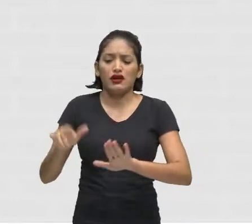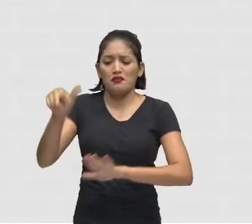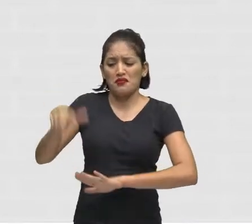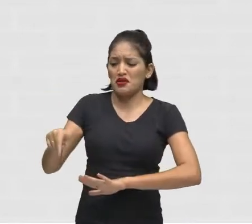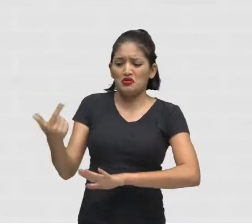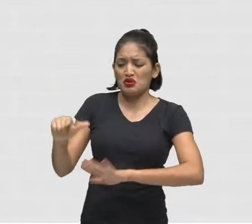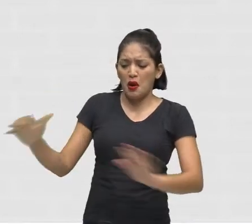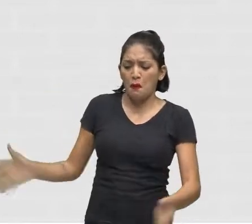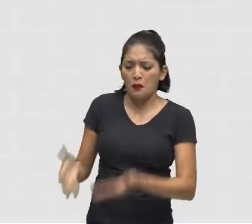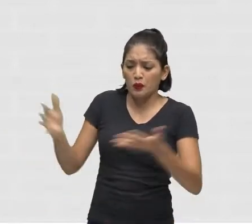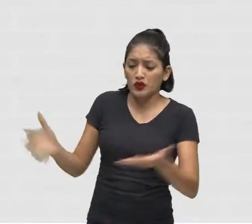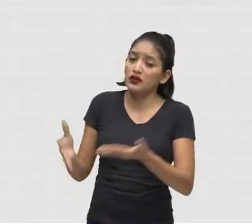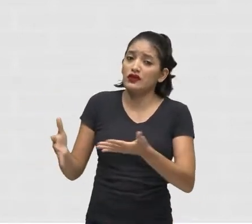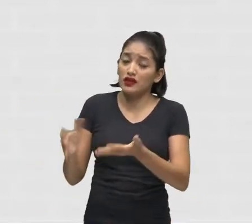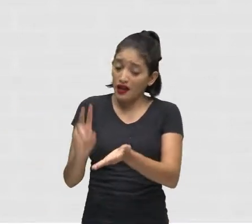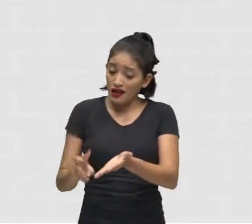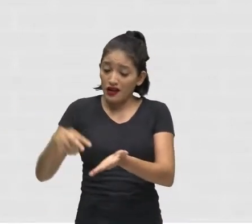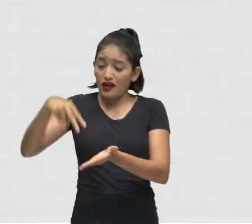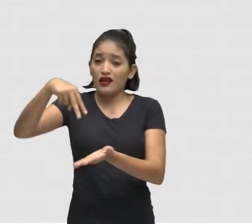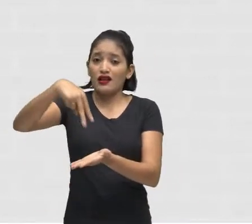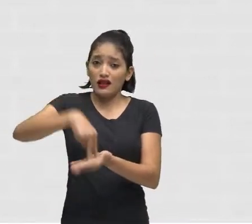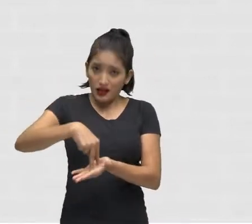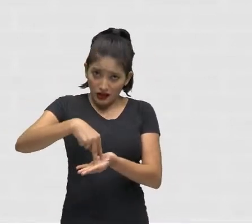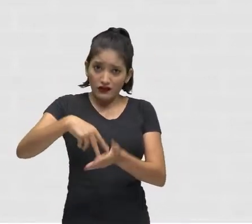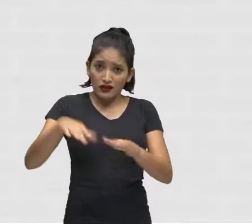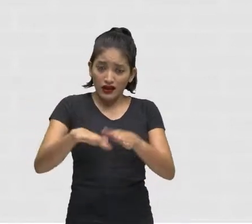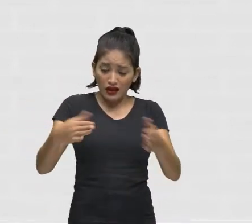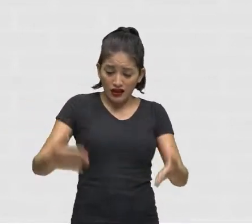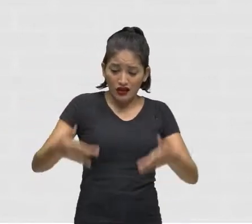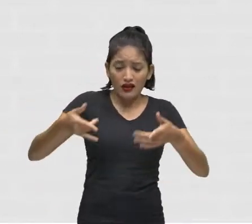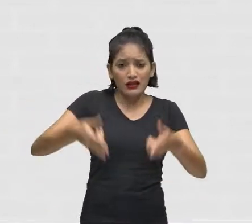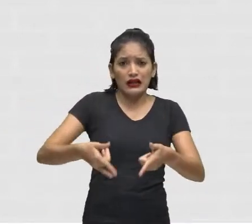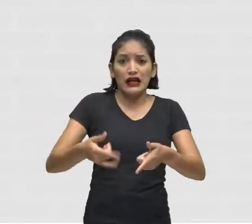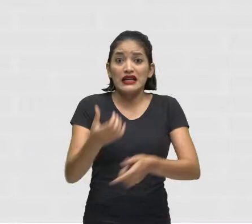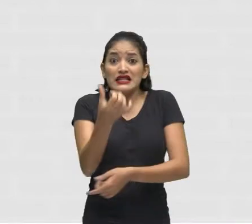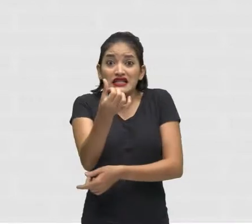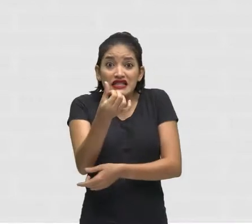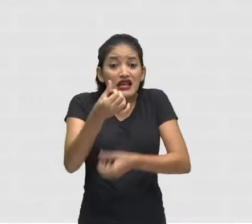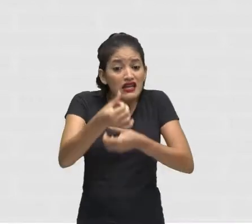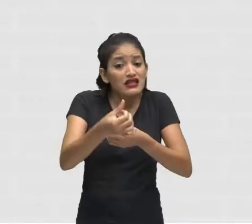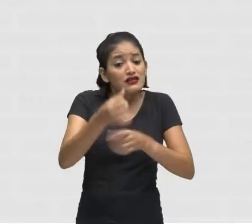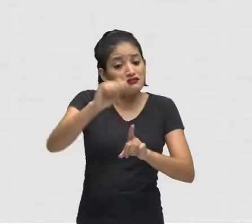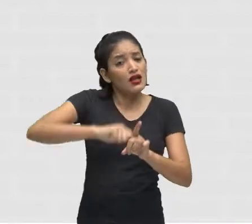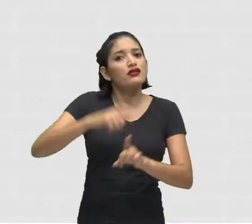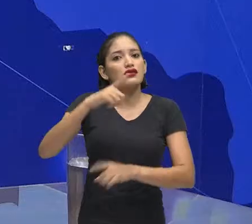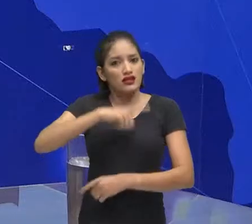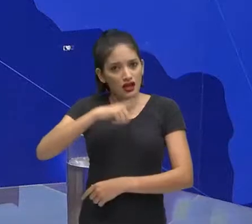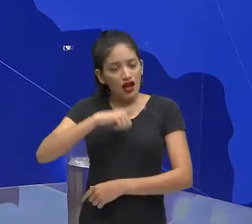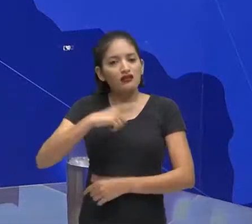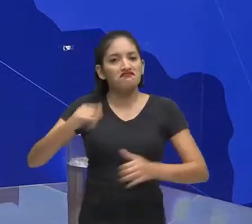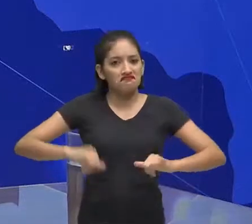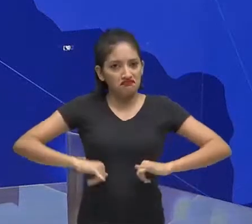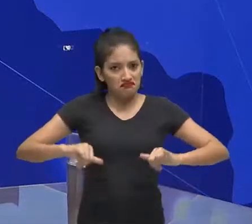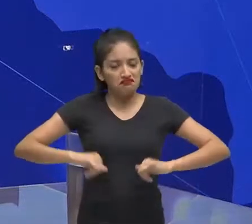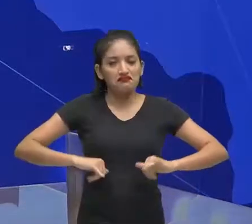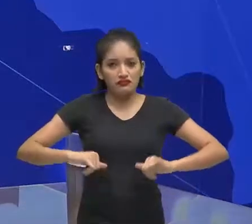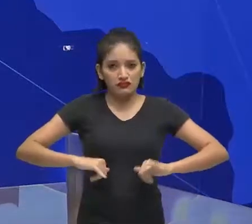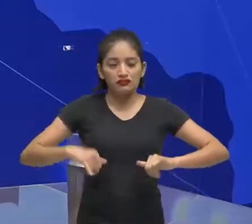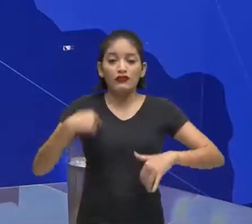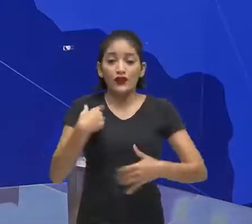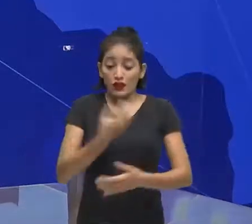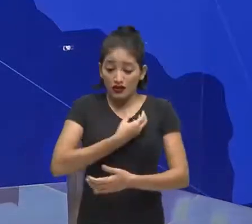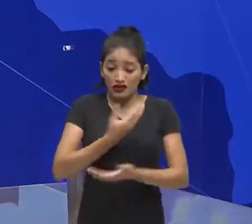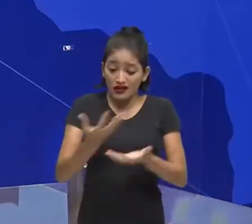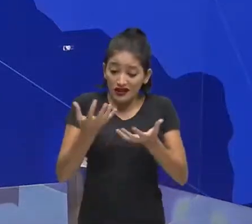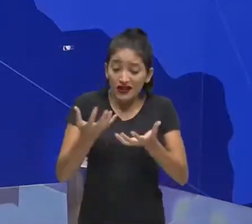motivação de sair da cama por 6 meses, tu imagina, ali tem sofrimento. Né? Porque a gente quer viver, a vida